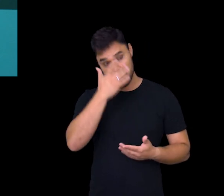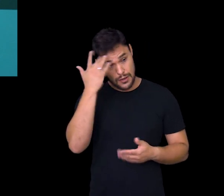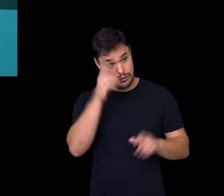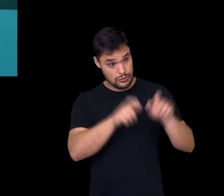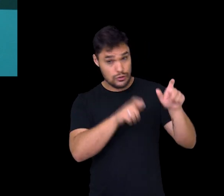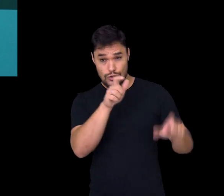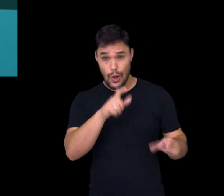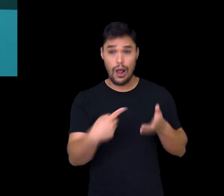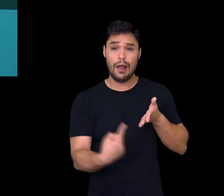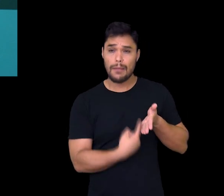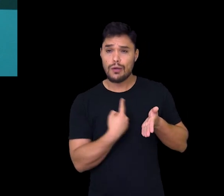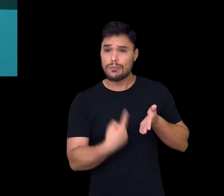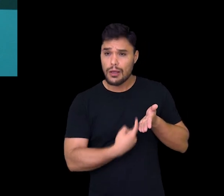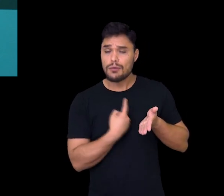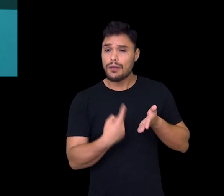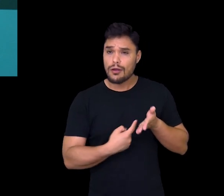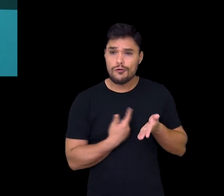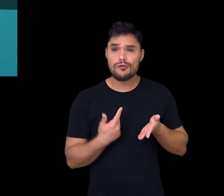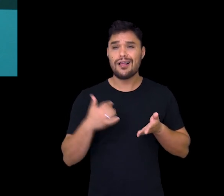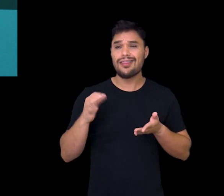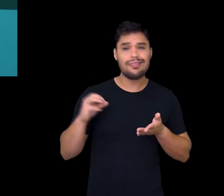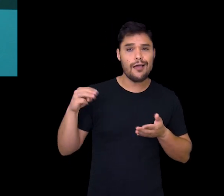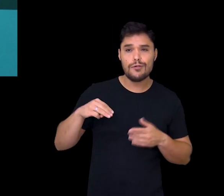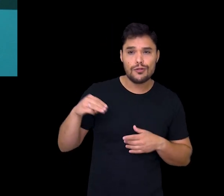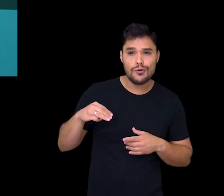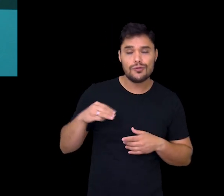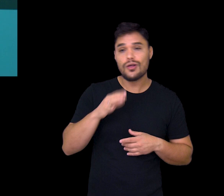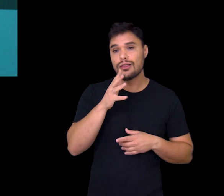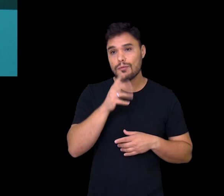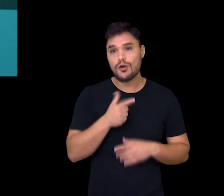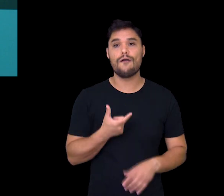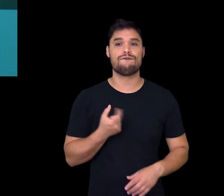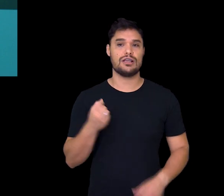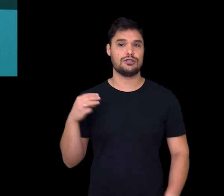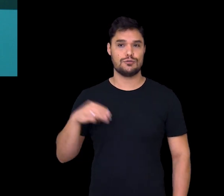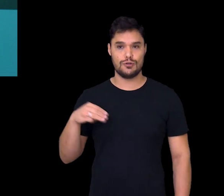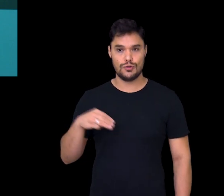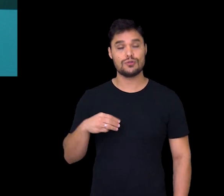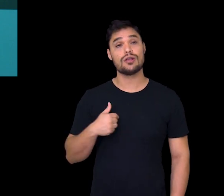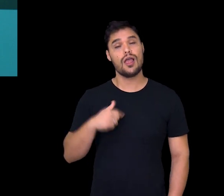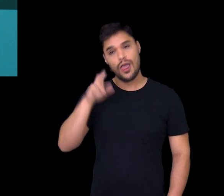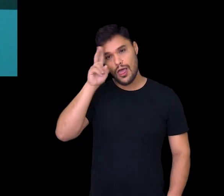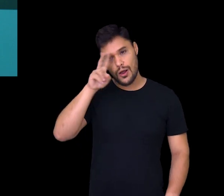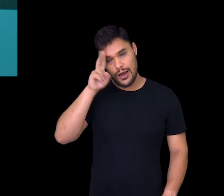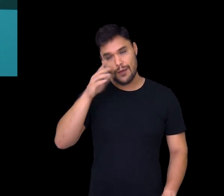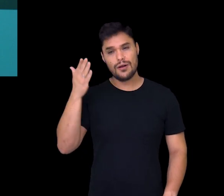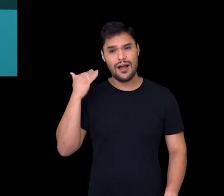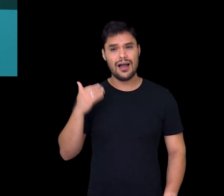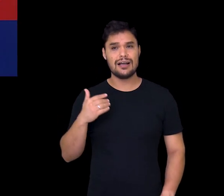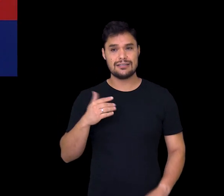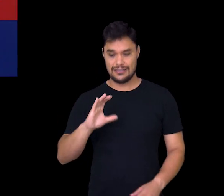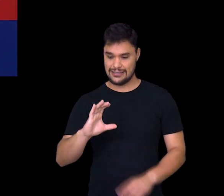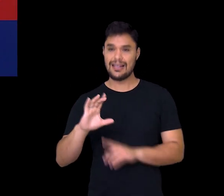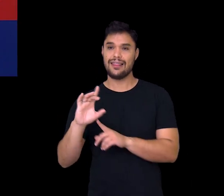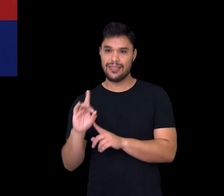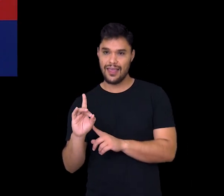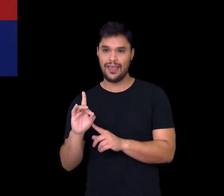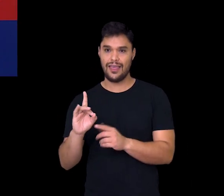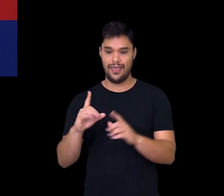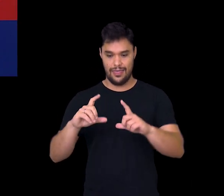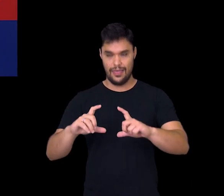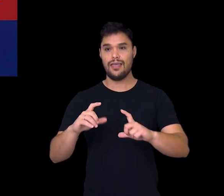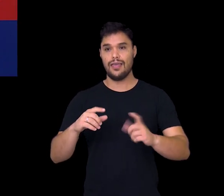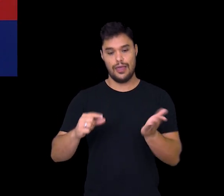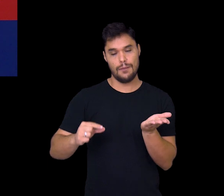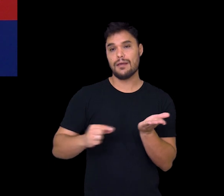foram tantas, que em vez de 10 minutos, nós levamos mais de 20 minutos. Eu me lembro que nós levamos, na época, CDs, tinha CDs e pendrive, não teve para